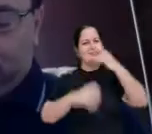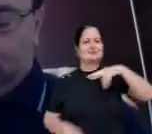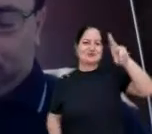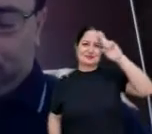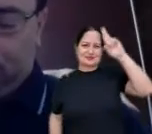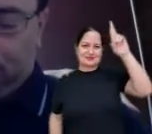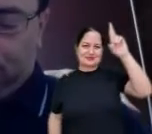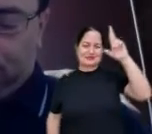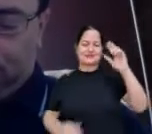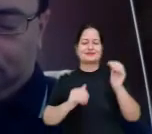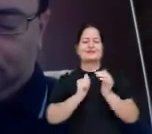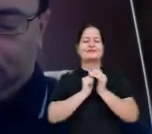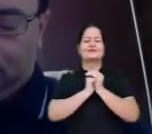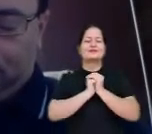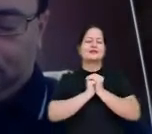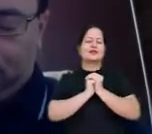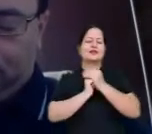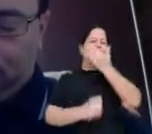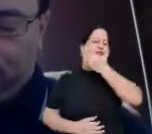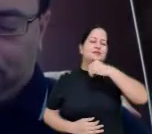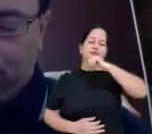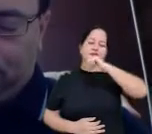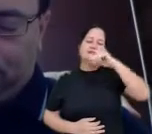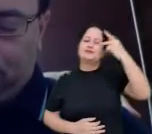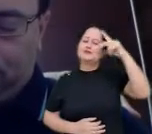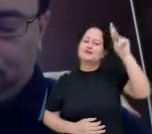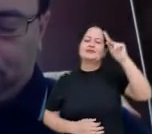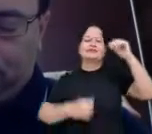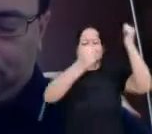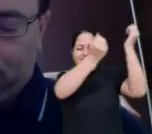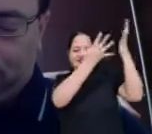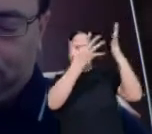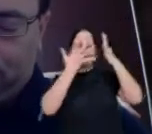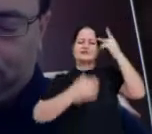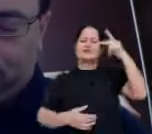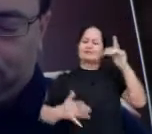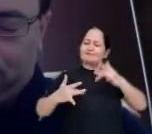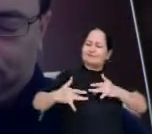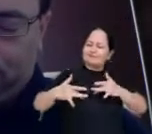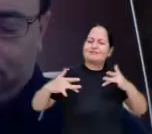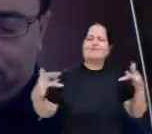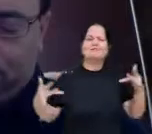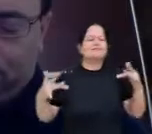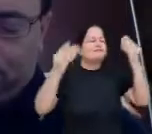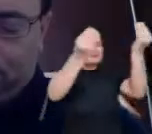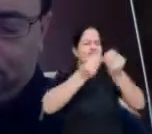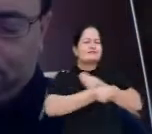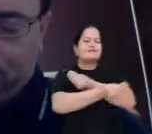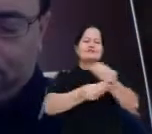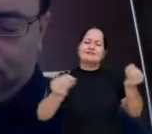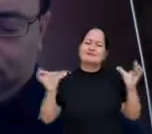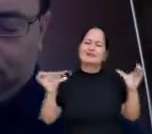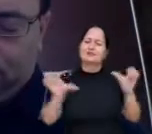Pai, que a tua graça e a tua misericórdia, Senhor, seja o suficiente para nós. Dá-nos a tua paz e que